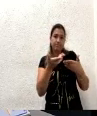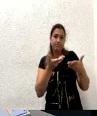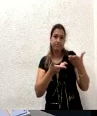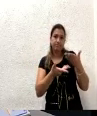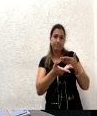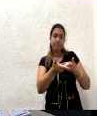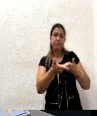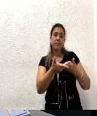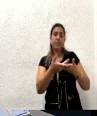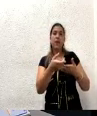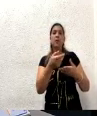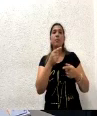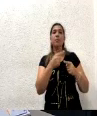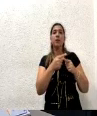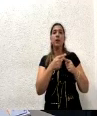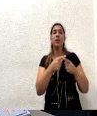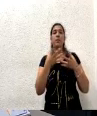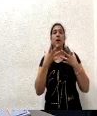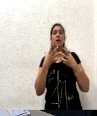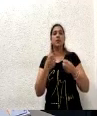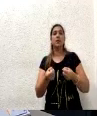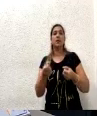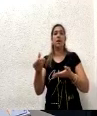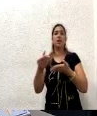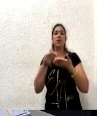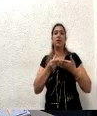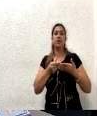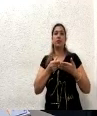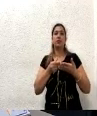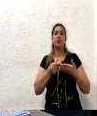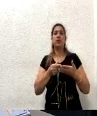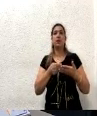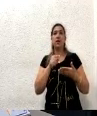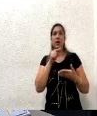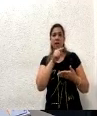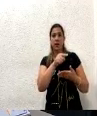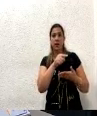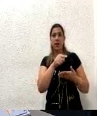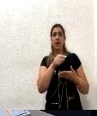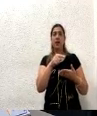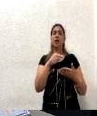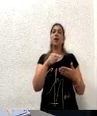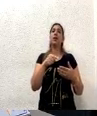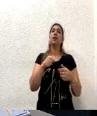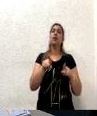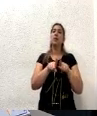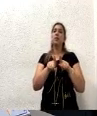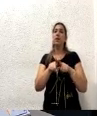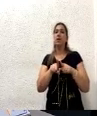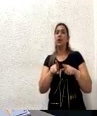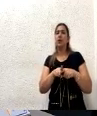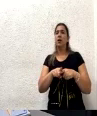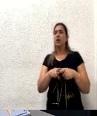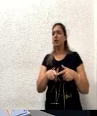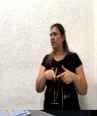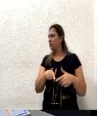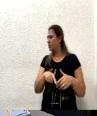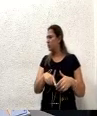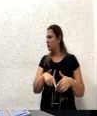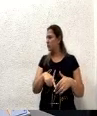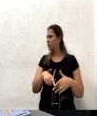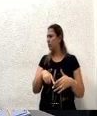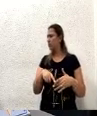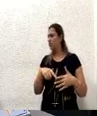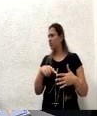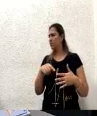fazer a aceitação dessa demanda, né? Ele no Poder Executivo, porque é ele